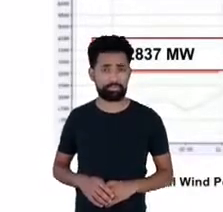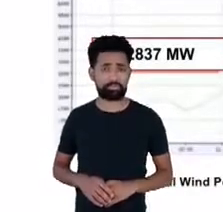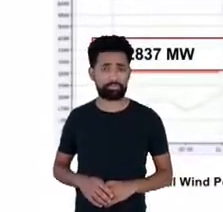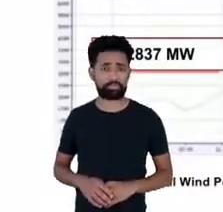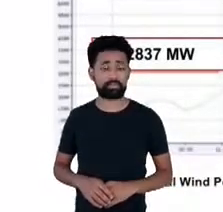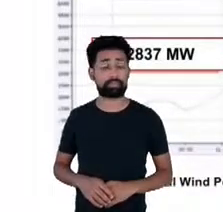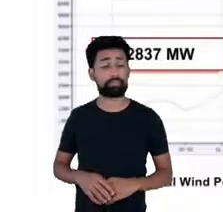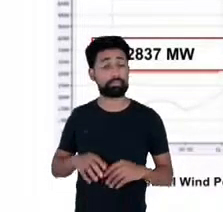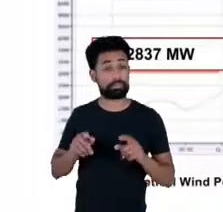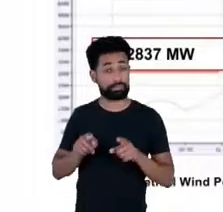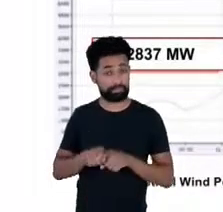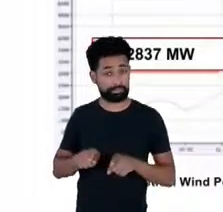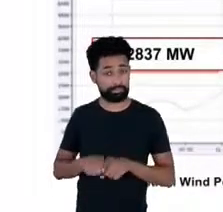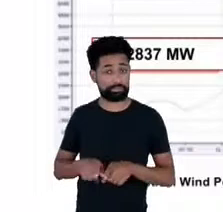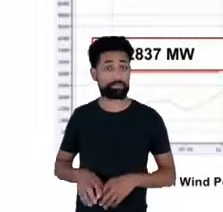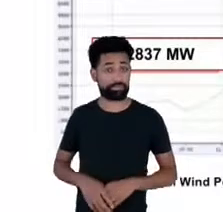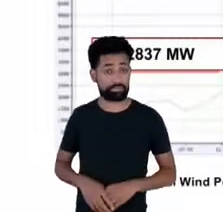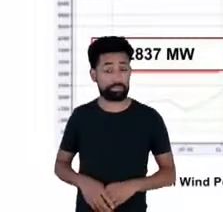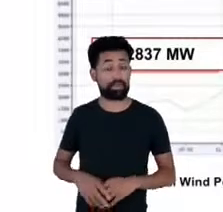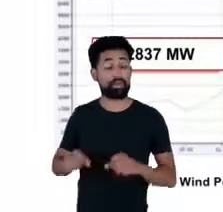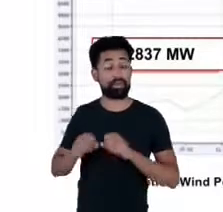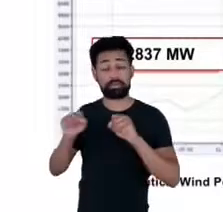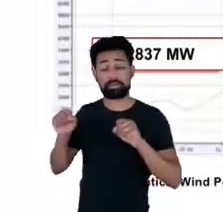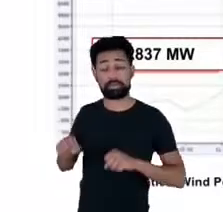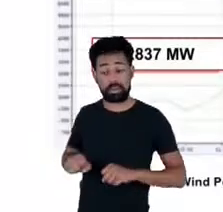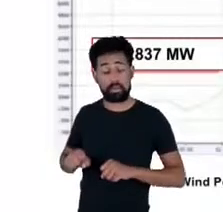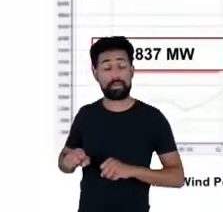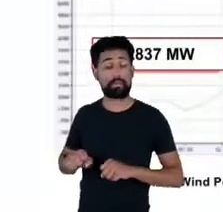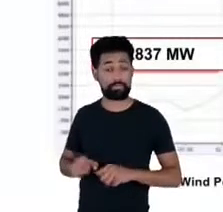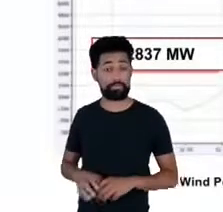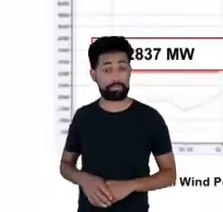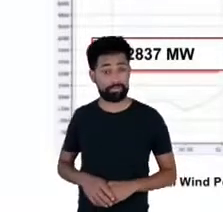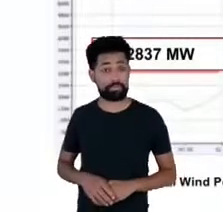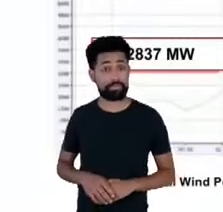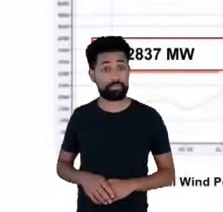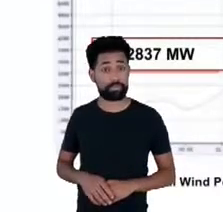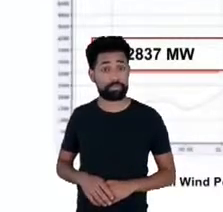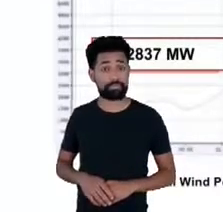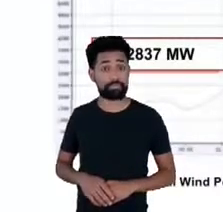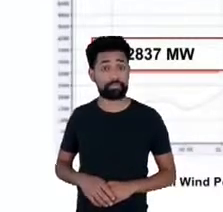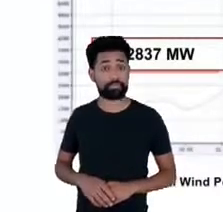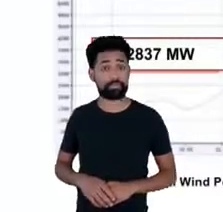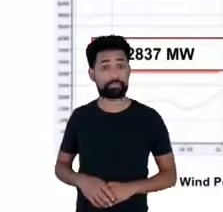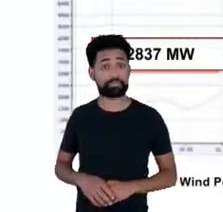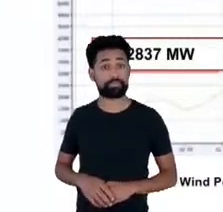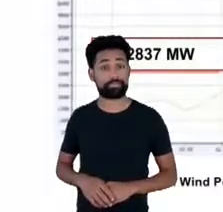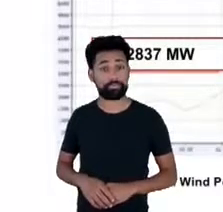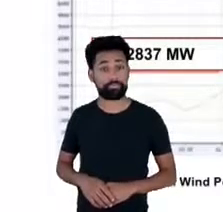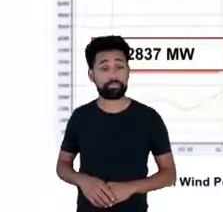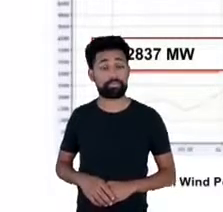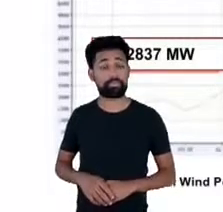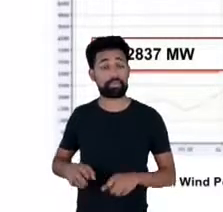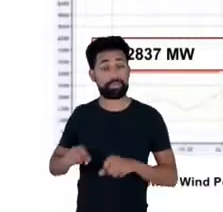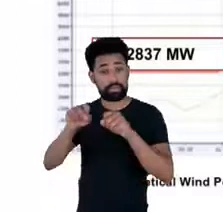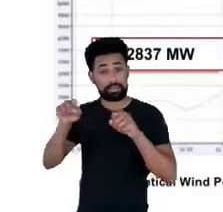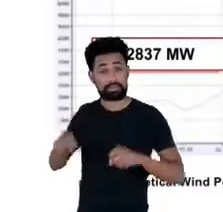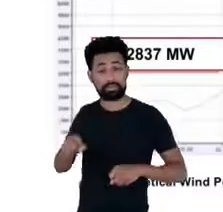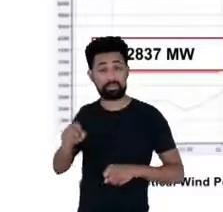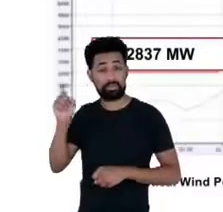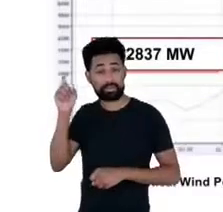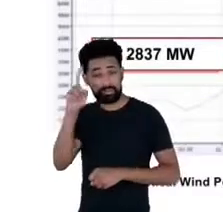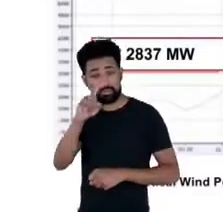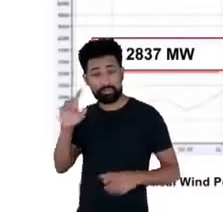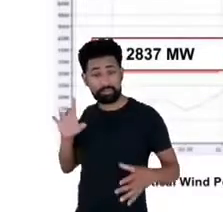Também o sistema se torna mais difícil de ligar com a grande flutuação